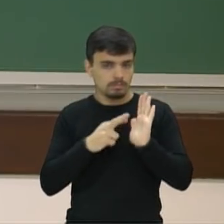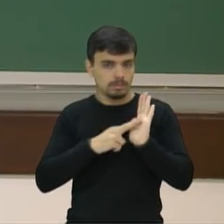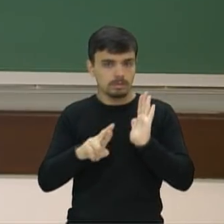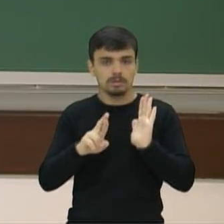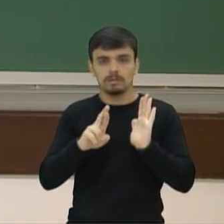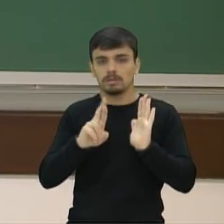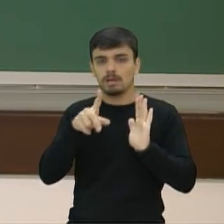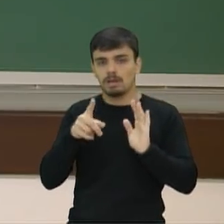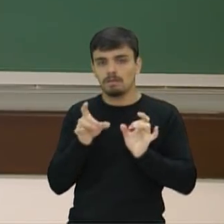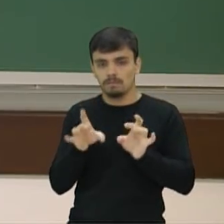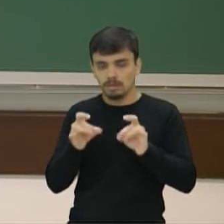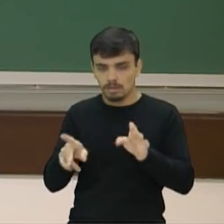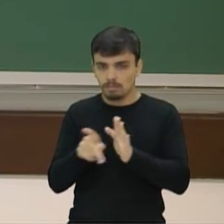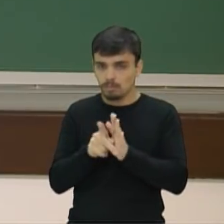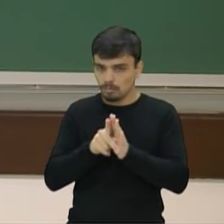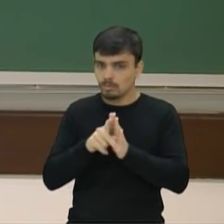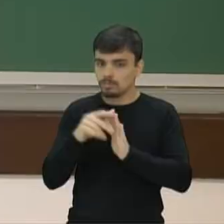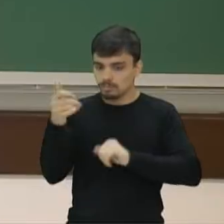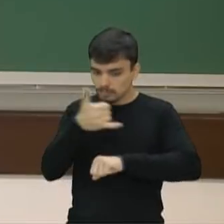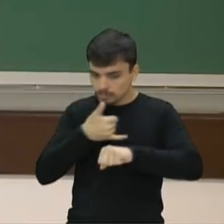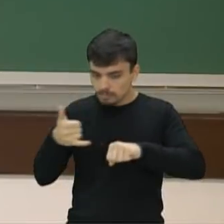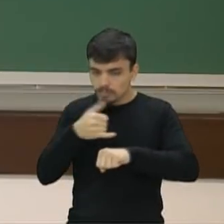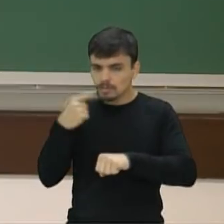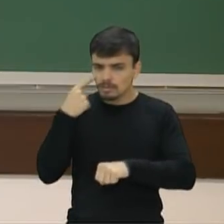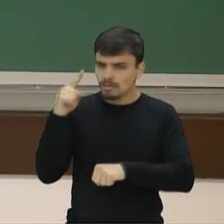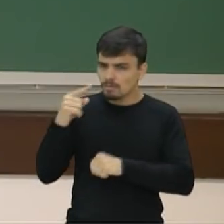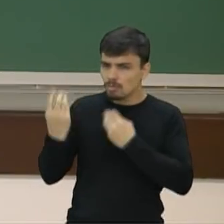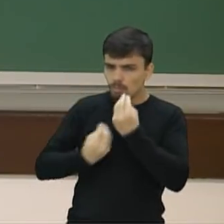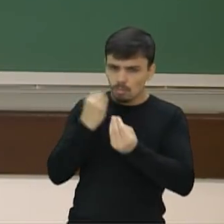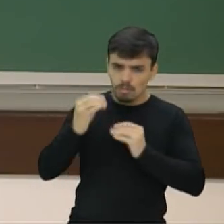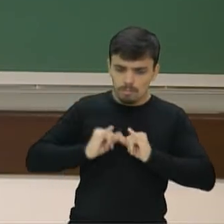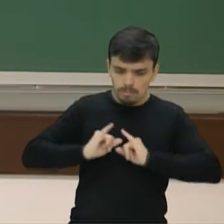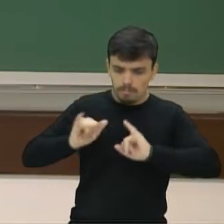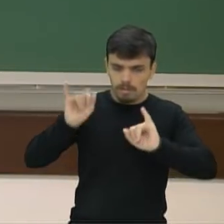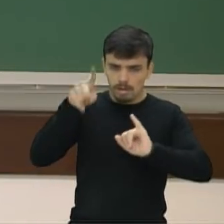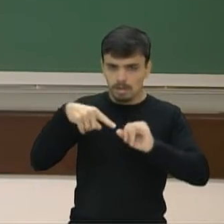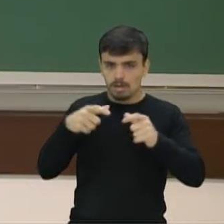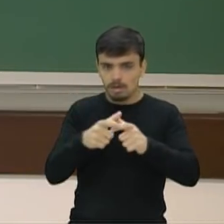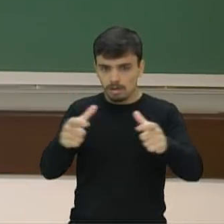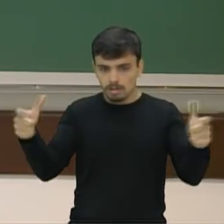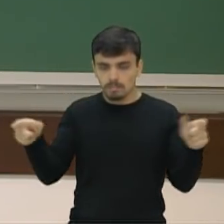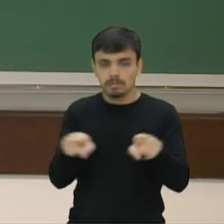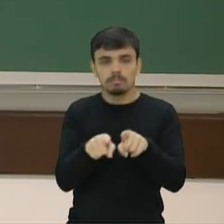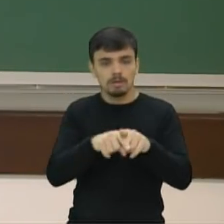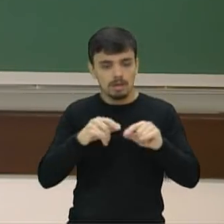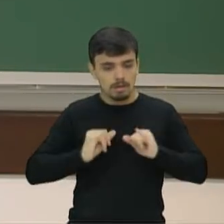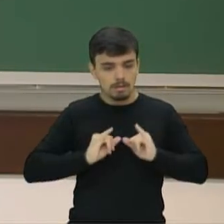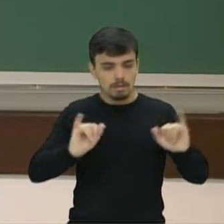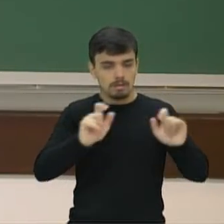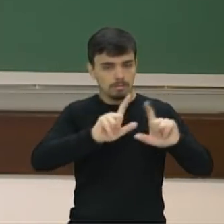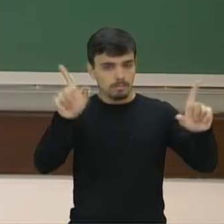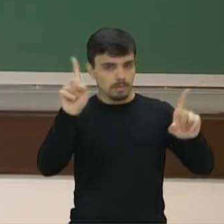de venda. Então perceba como o marketing ele é amplo e como a propaganda ela é ampla.